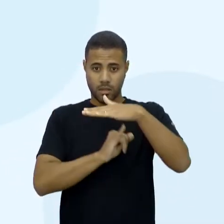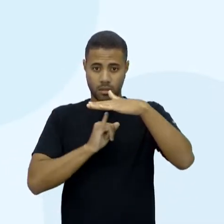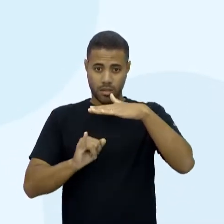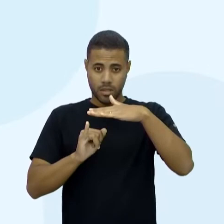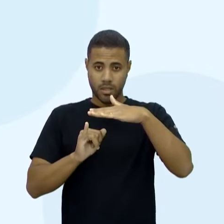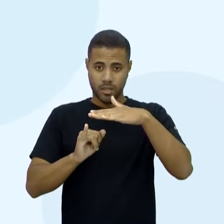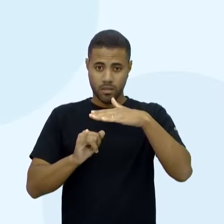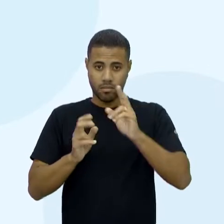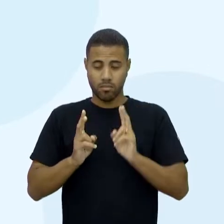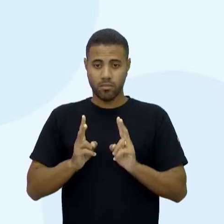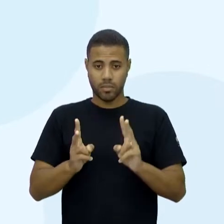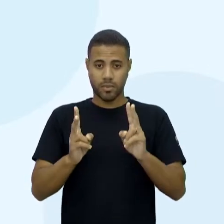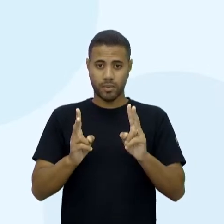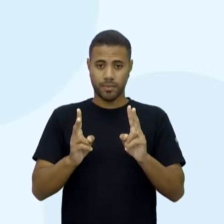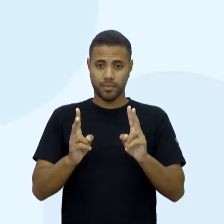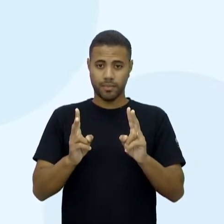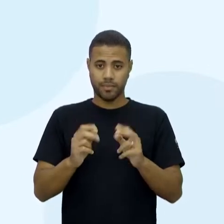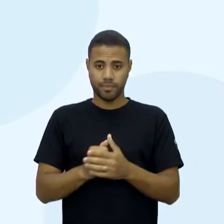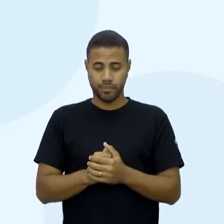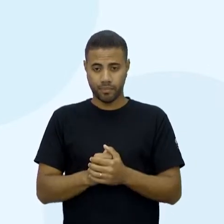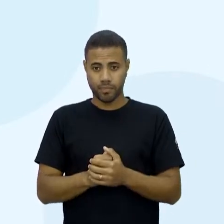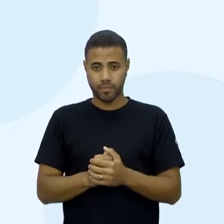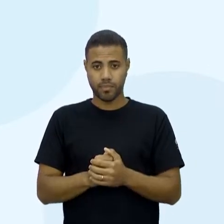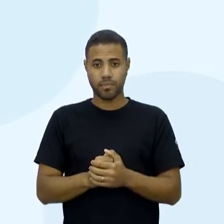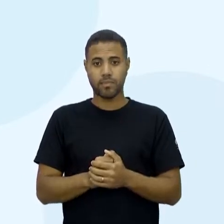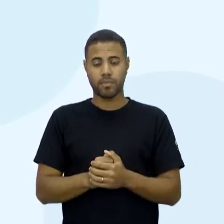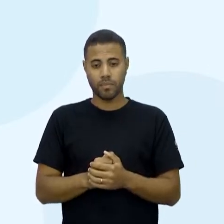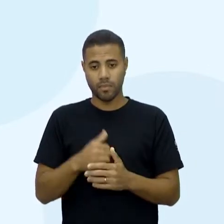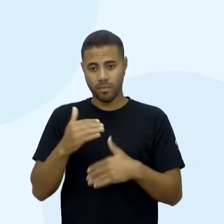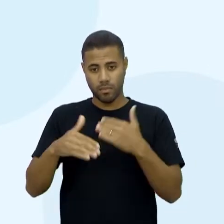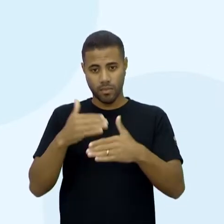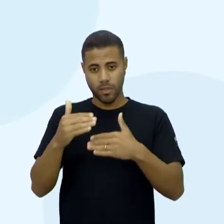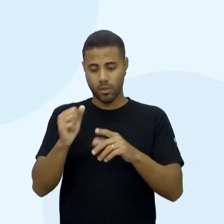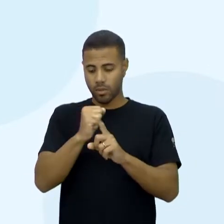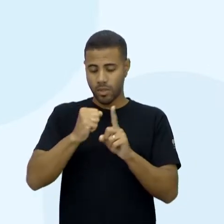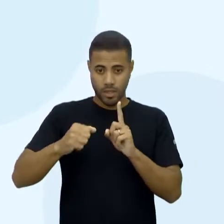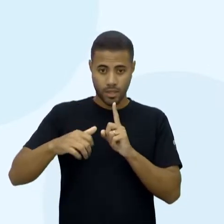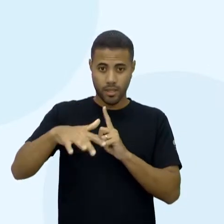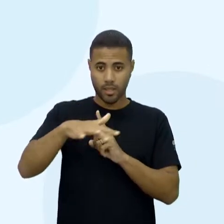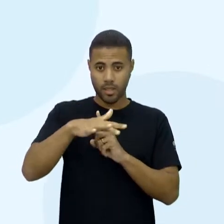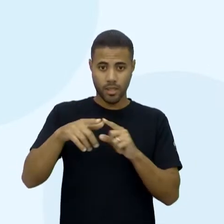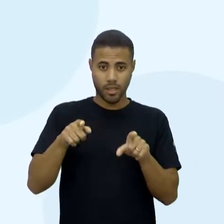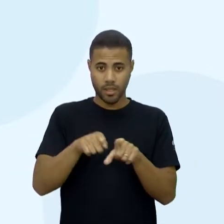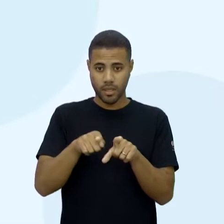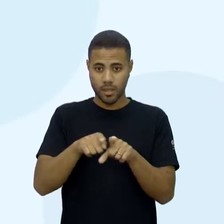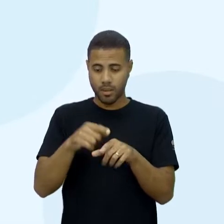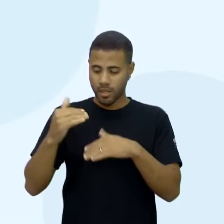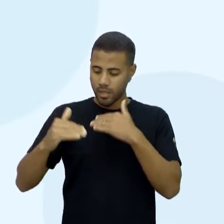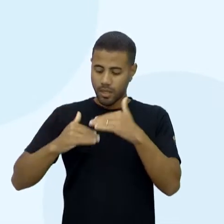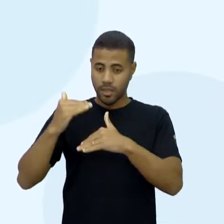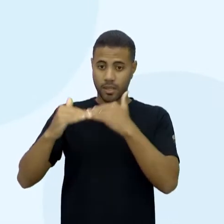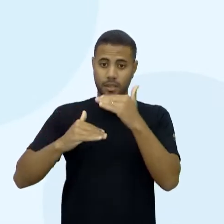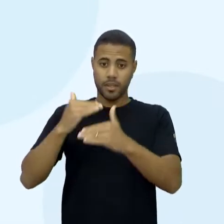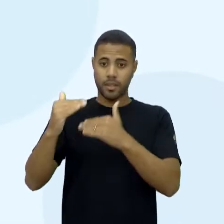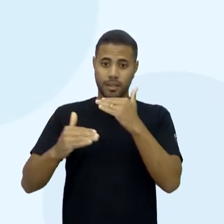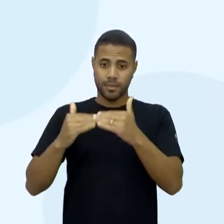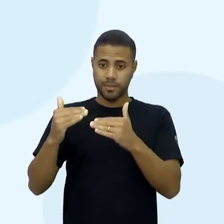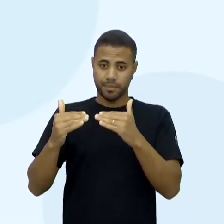permanente sem fins lucrativos a serviço da sociedade e do seu